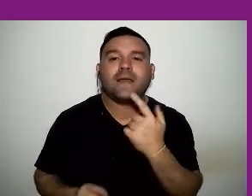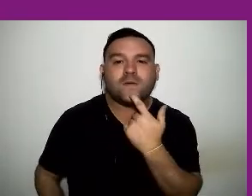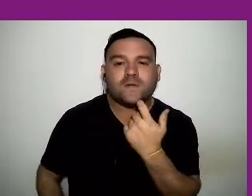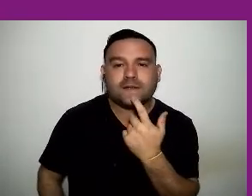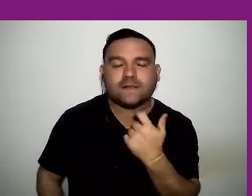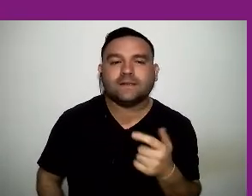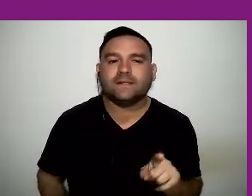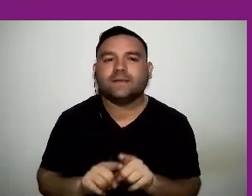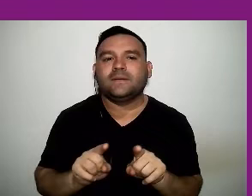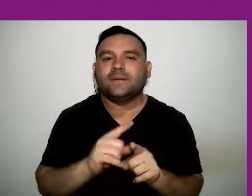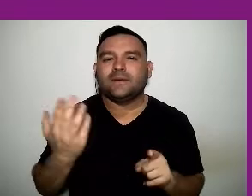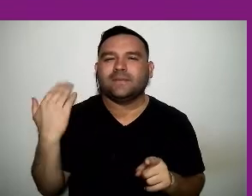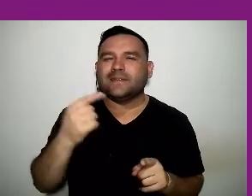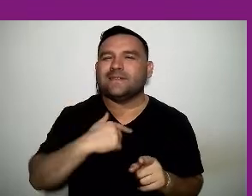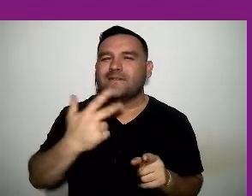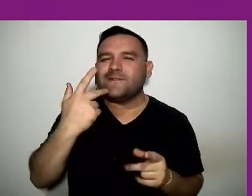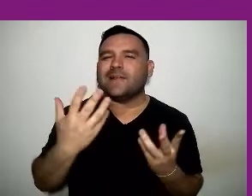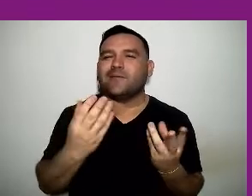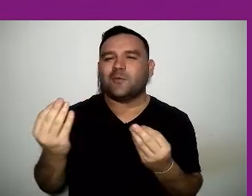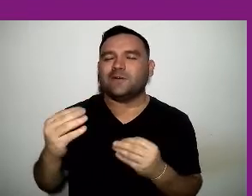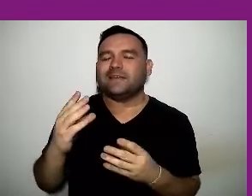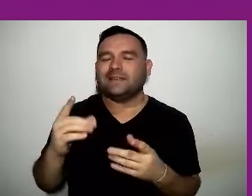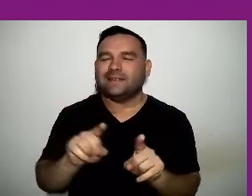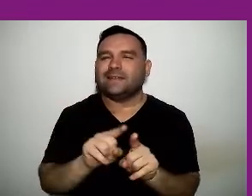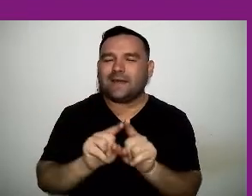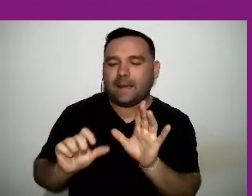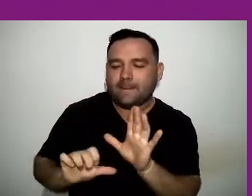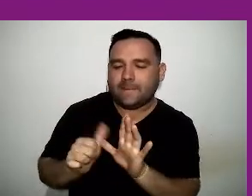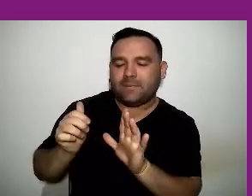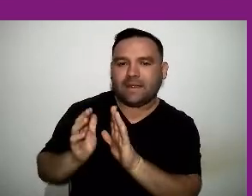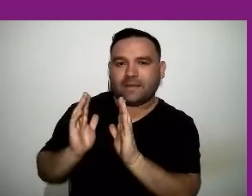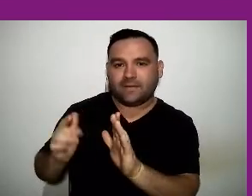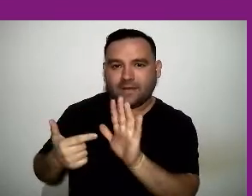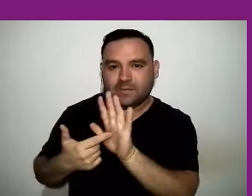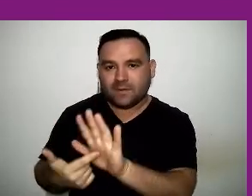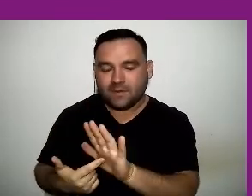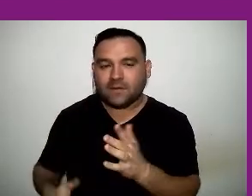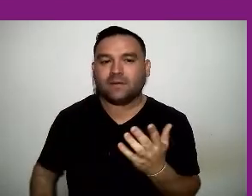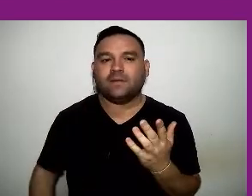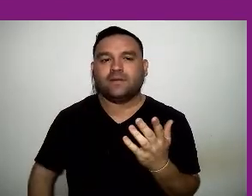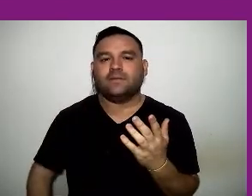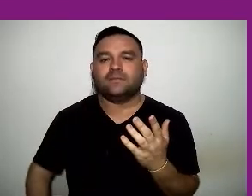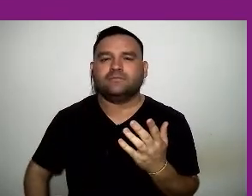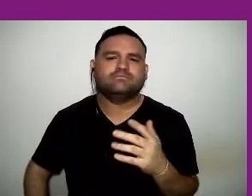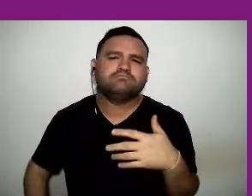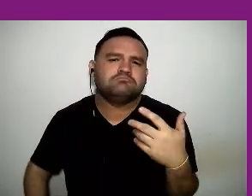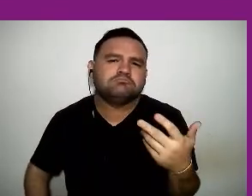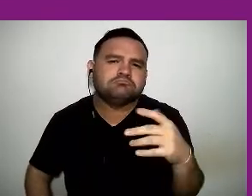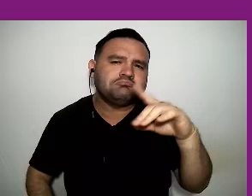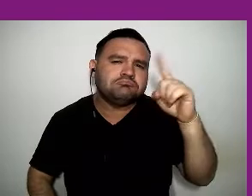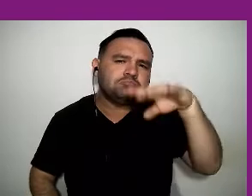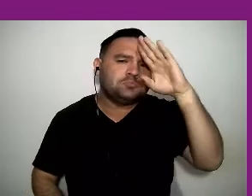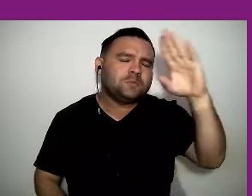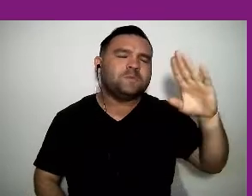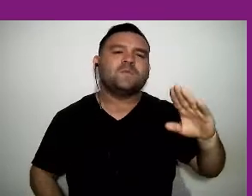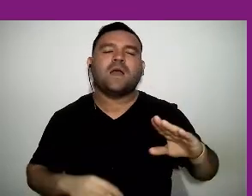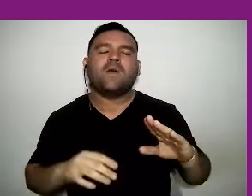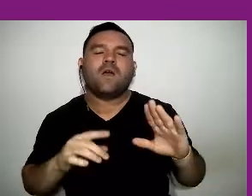exemplo, o dedímero, que foi tão falado durante a primeira apresentação. Quais seriam os